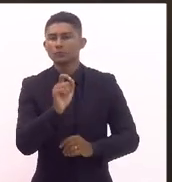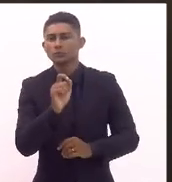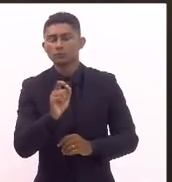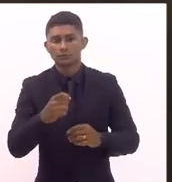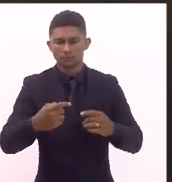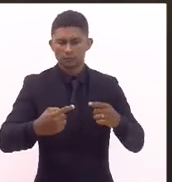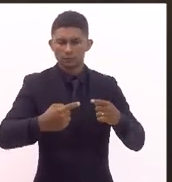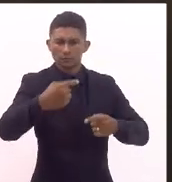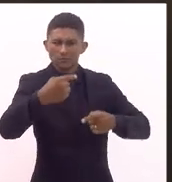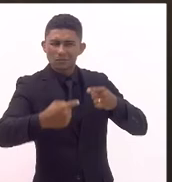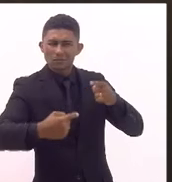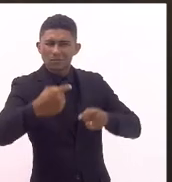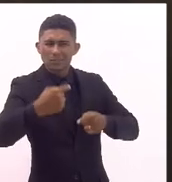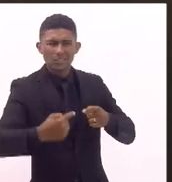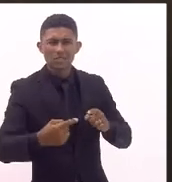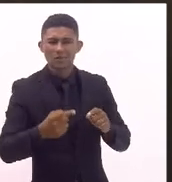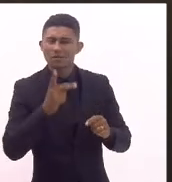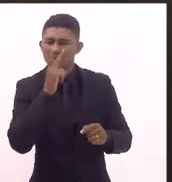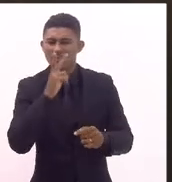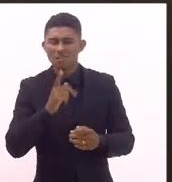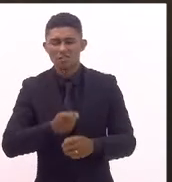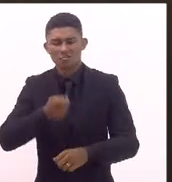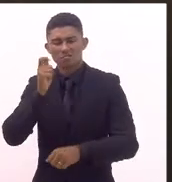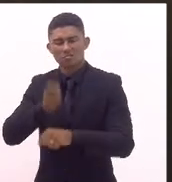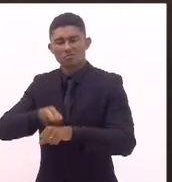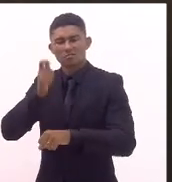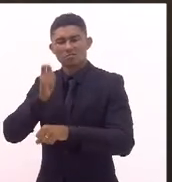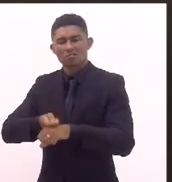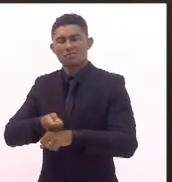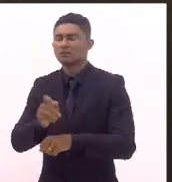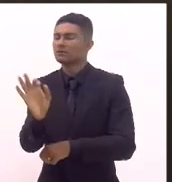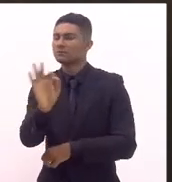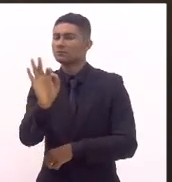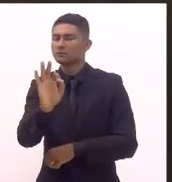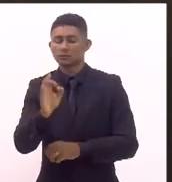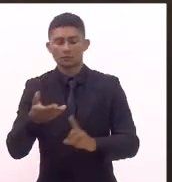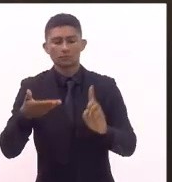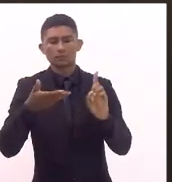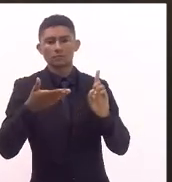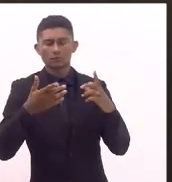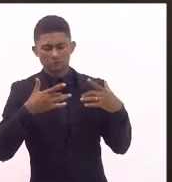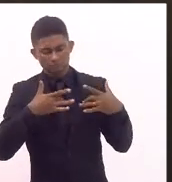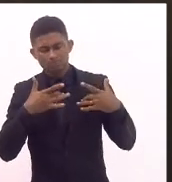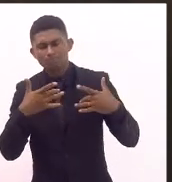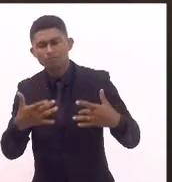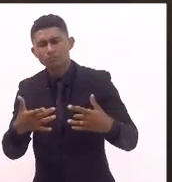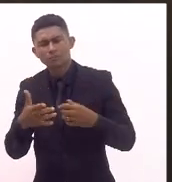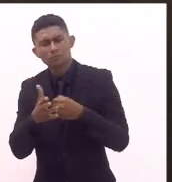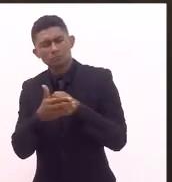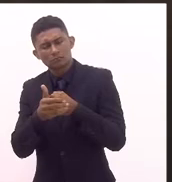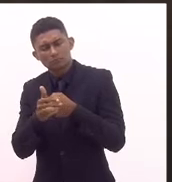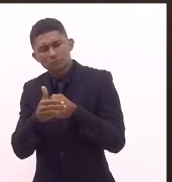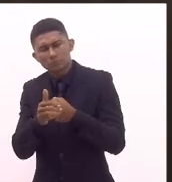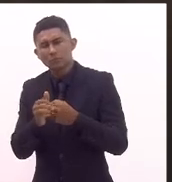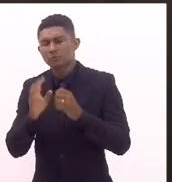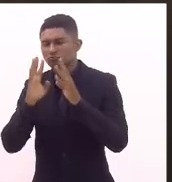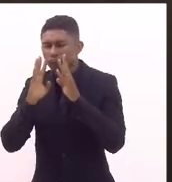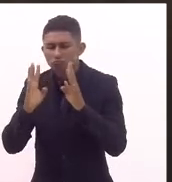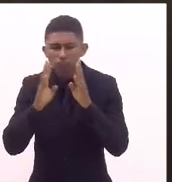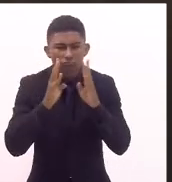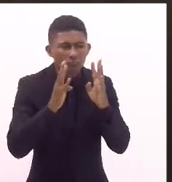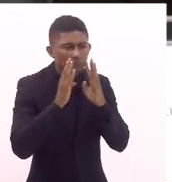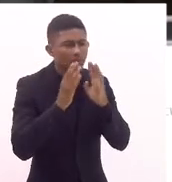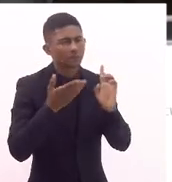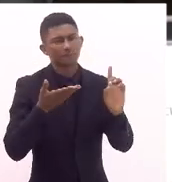da política um espaço duro você é Generosa você tem ternura e você acolhe